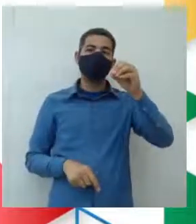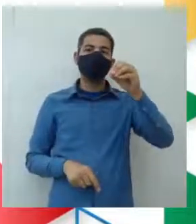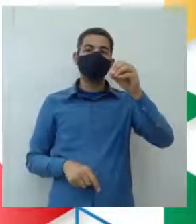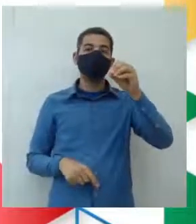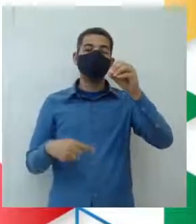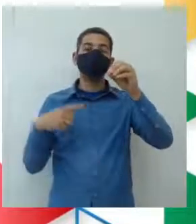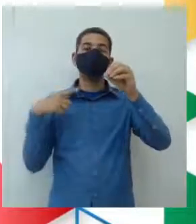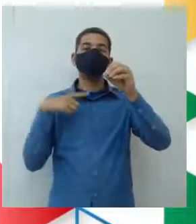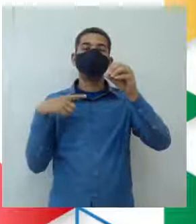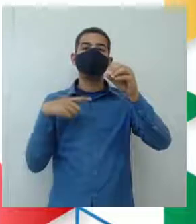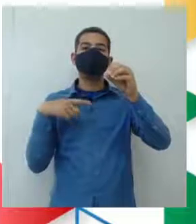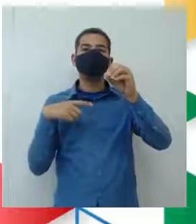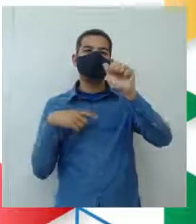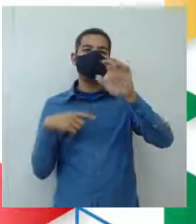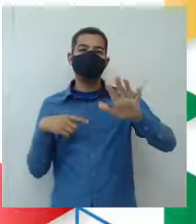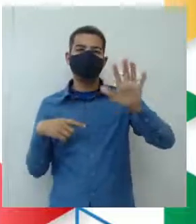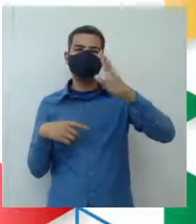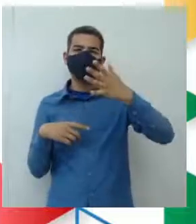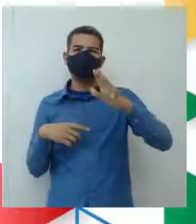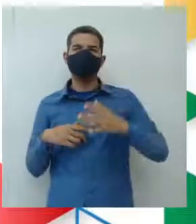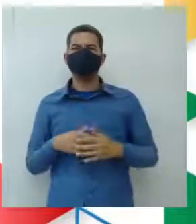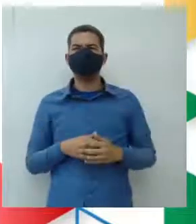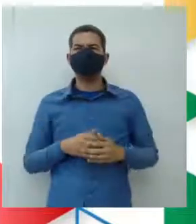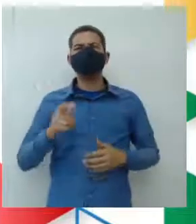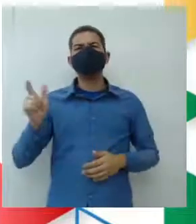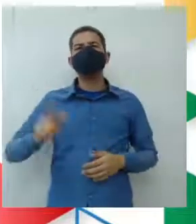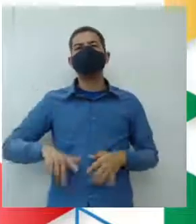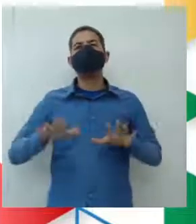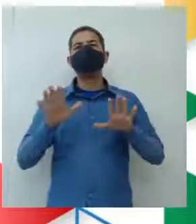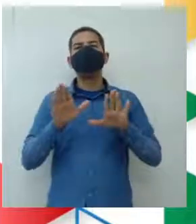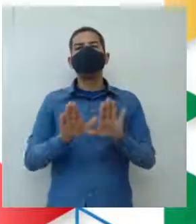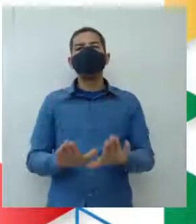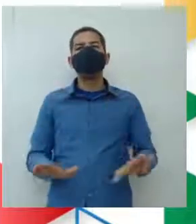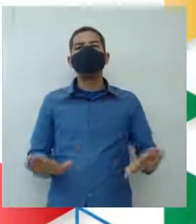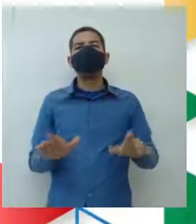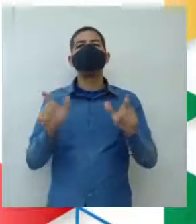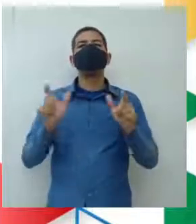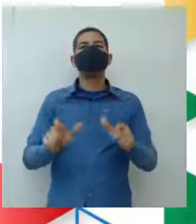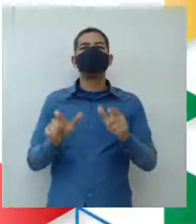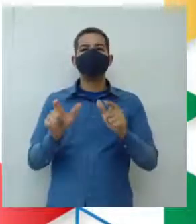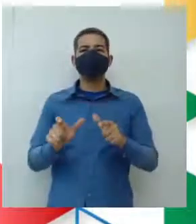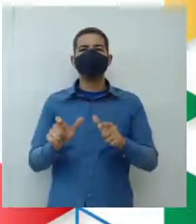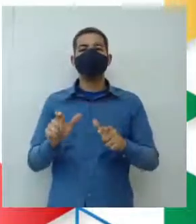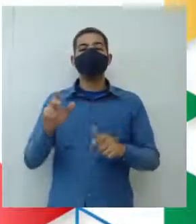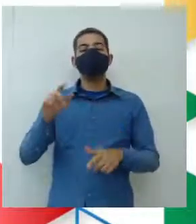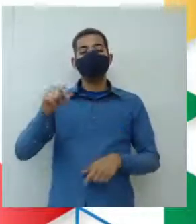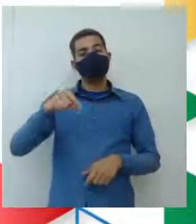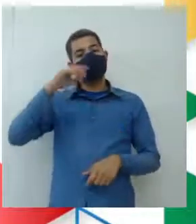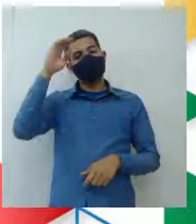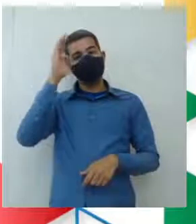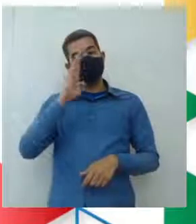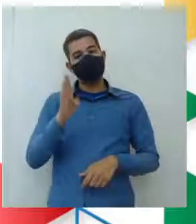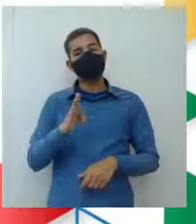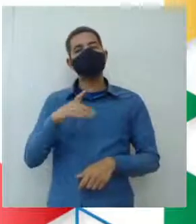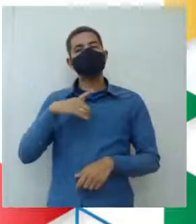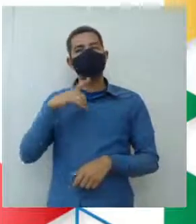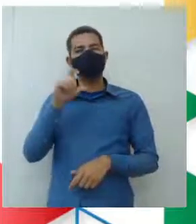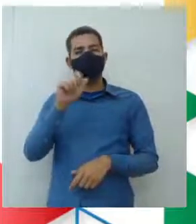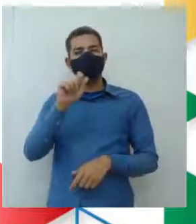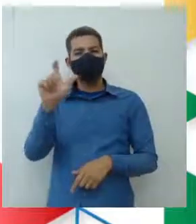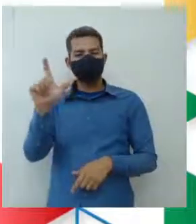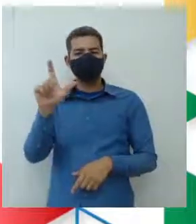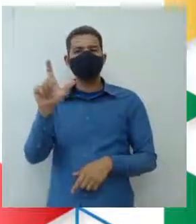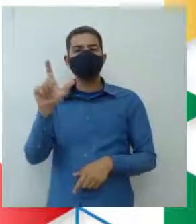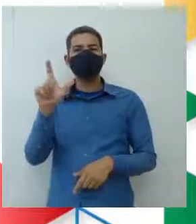Ásia. E daí a gente vai descendo um pouco para a situação mais baixa. Então, o nosso país, o Brasil, ele vai se encontrar aí, junto